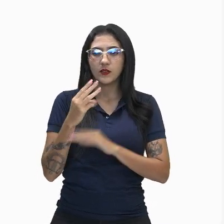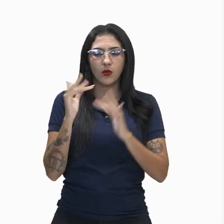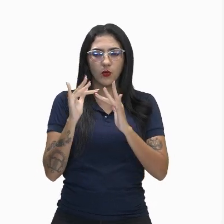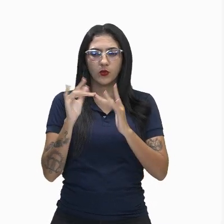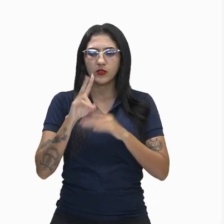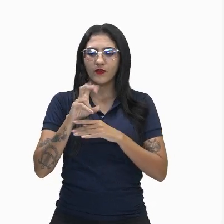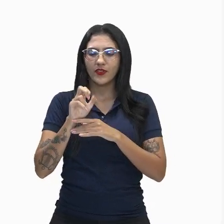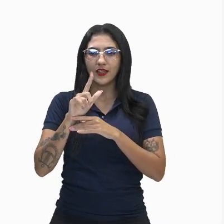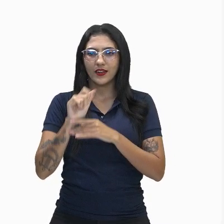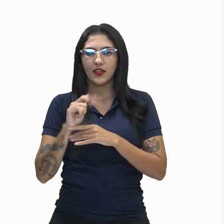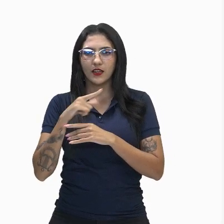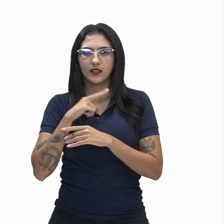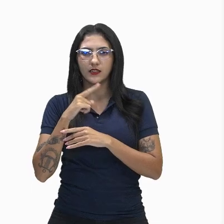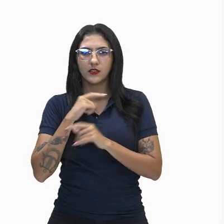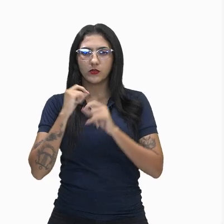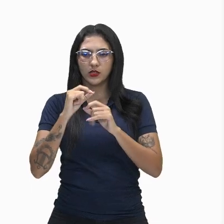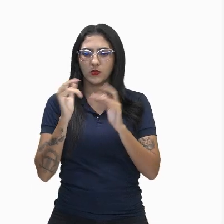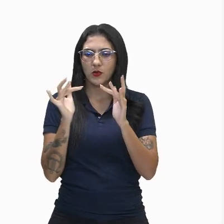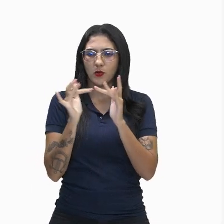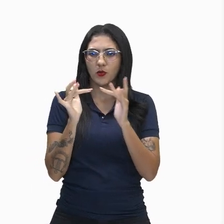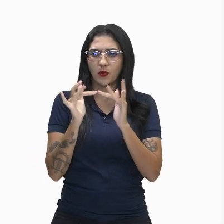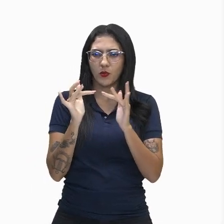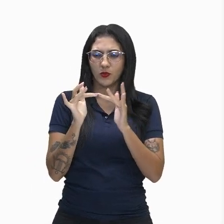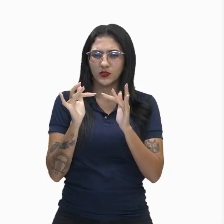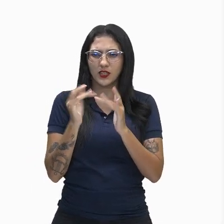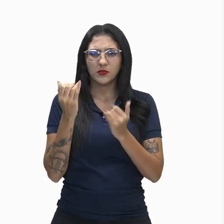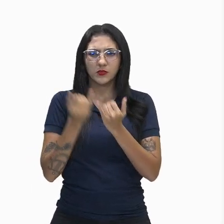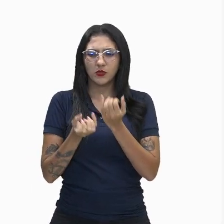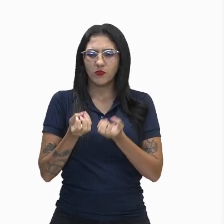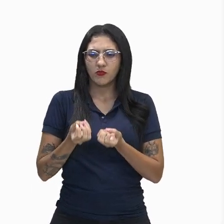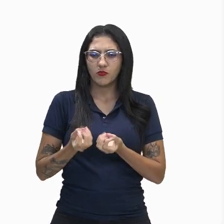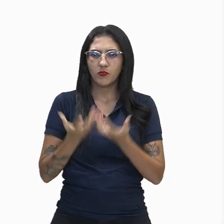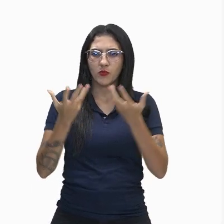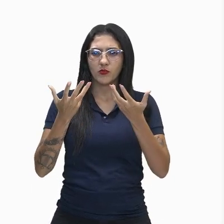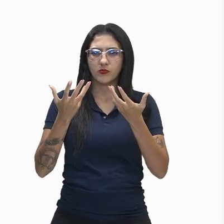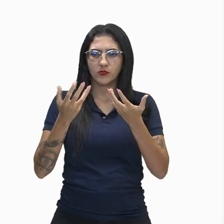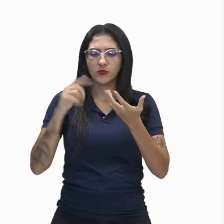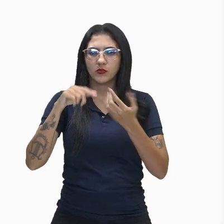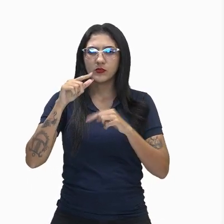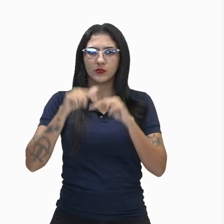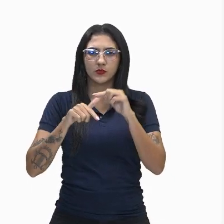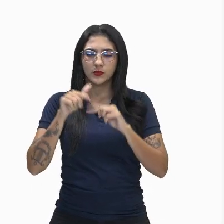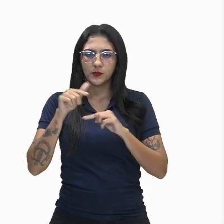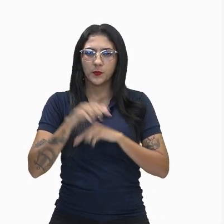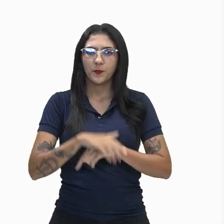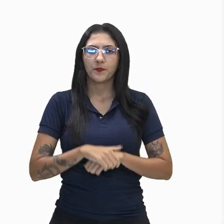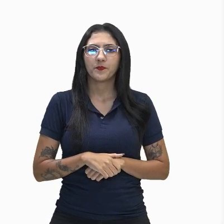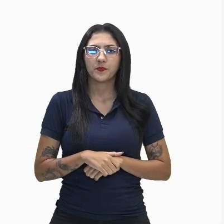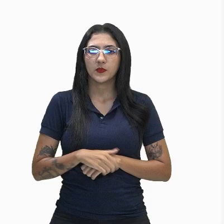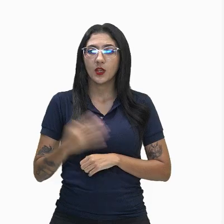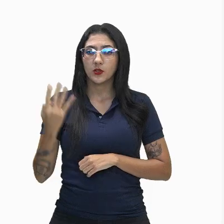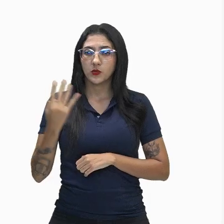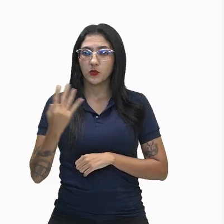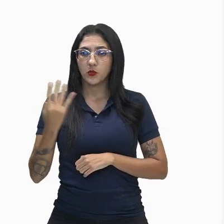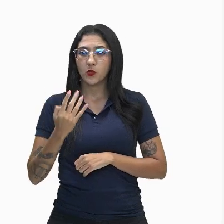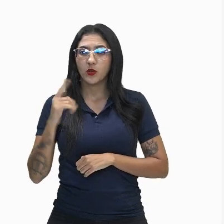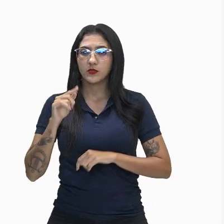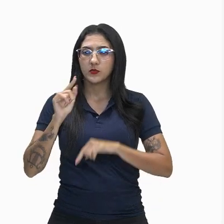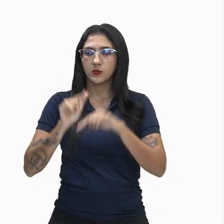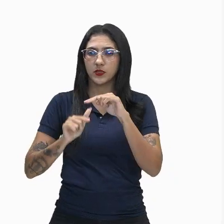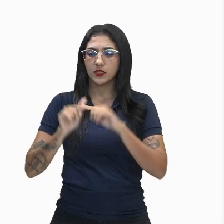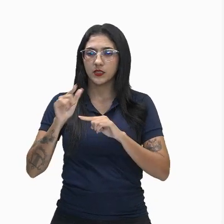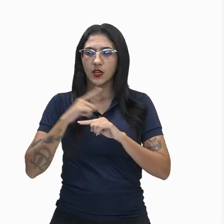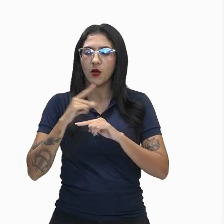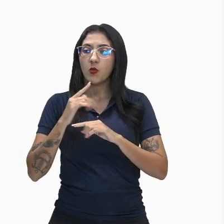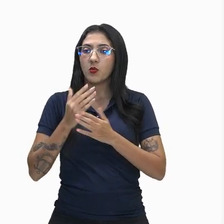uma faísca que causa a explosão da mistura e empurra o pistão para baixo. No quarto tempo, o pistão sobe e libera